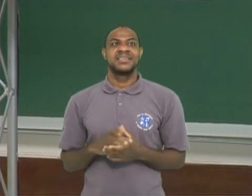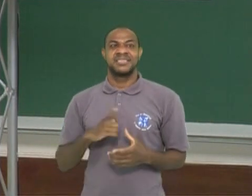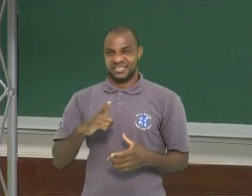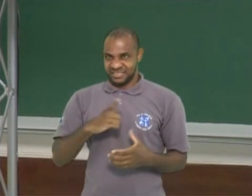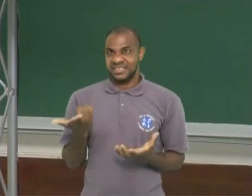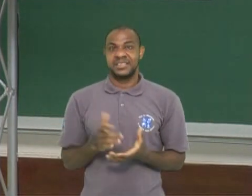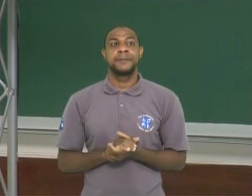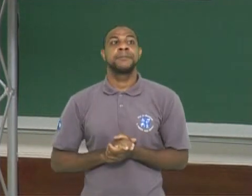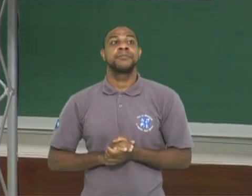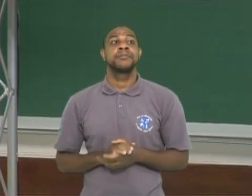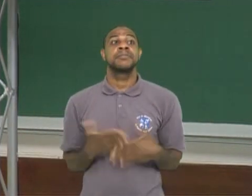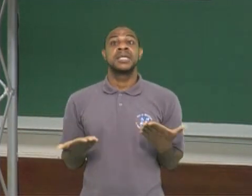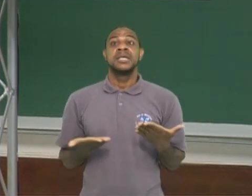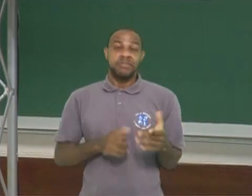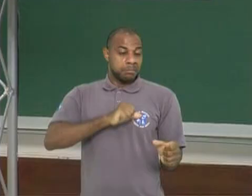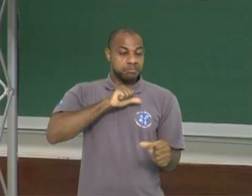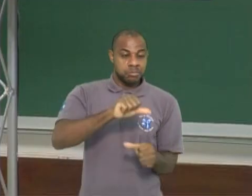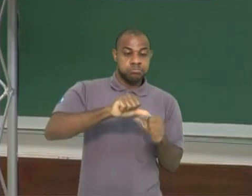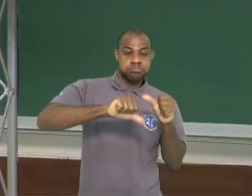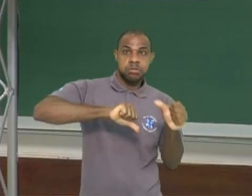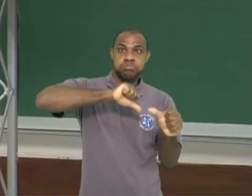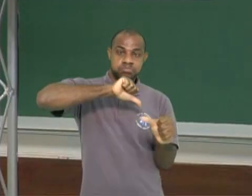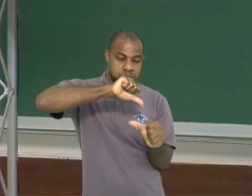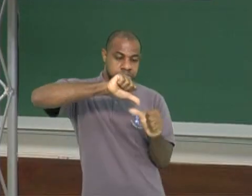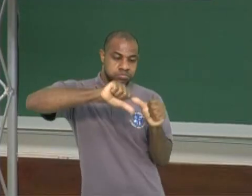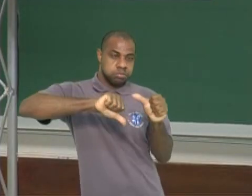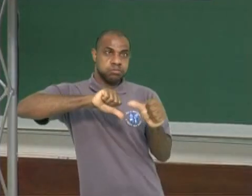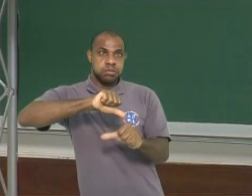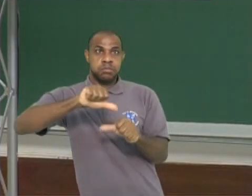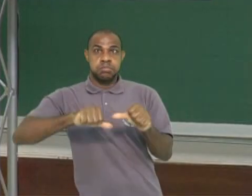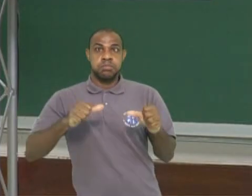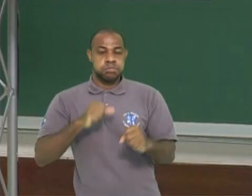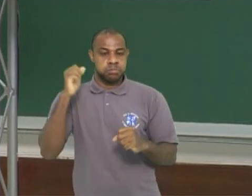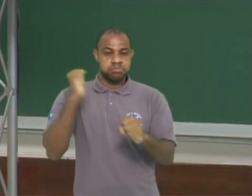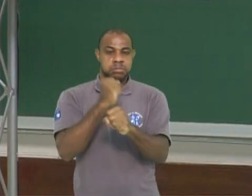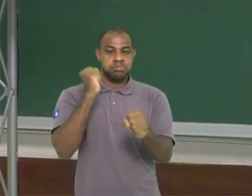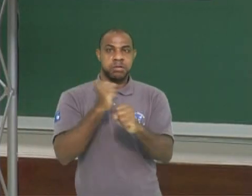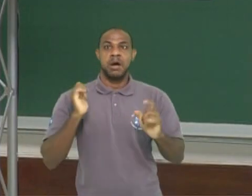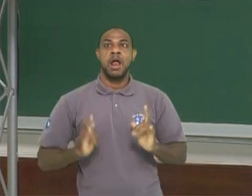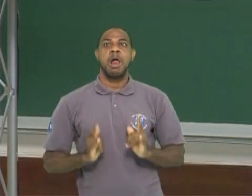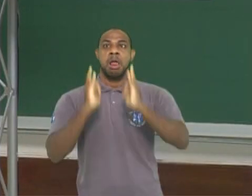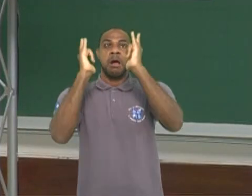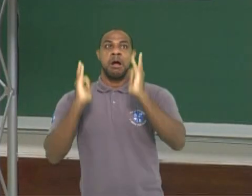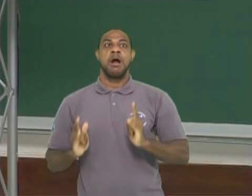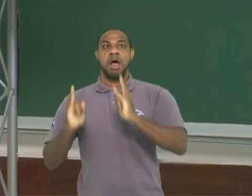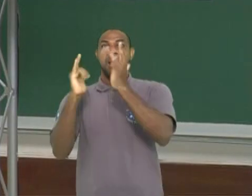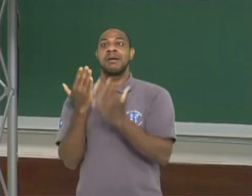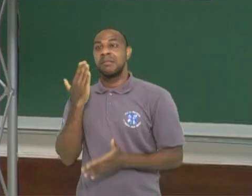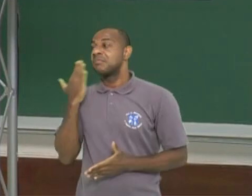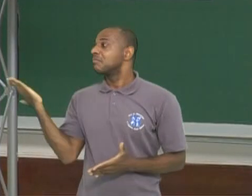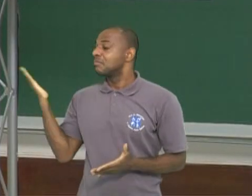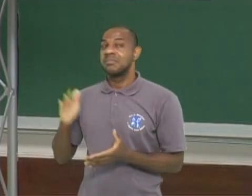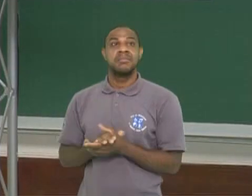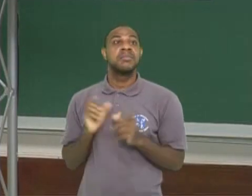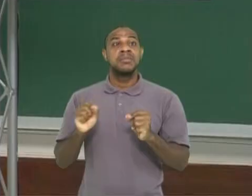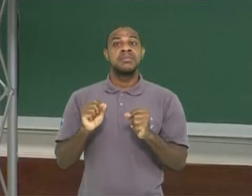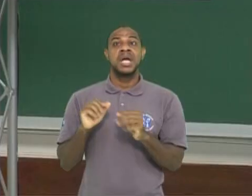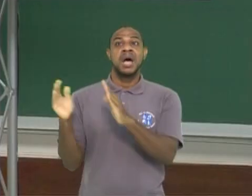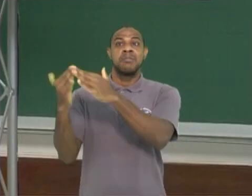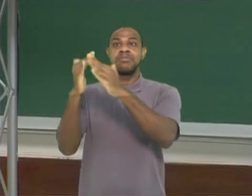secundário, as indústrias, e ele foi passando por transformações. Hoje, né, o que predomina lá no bairro são